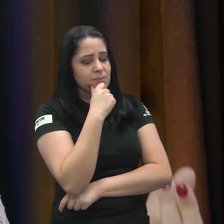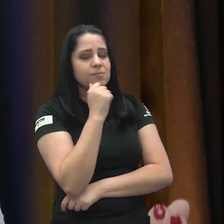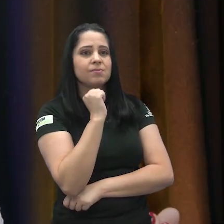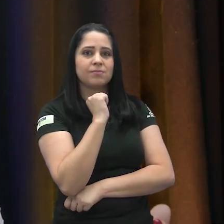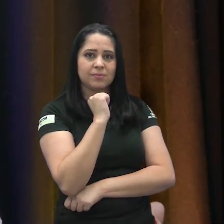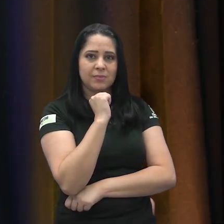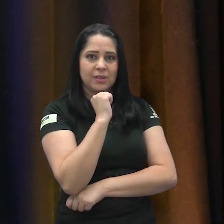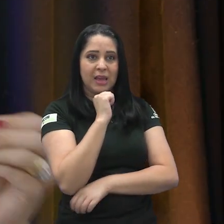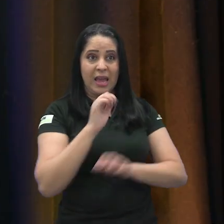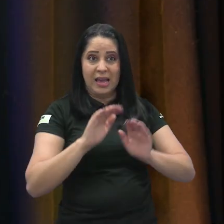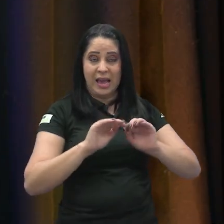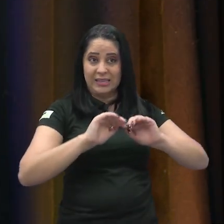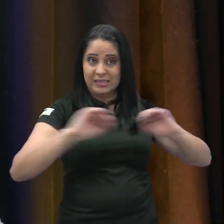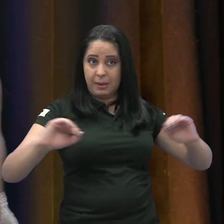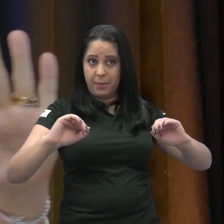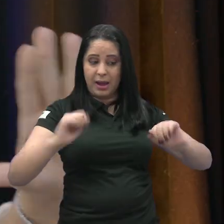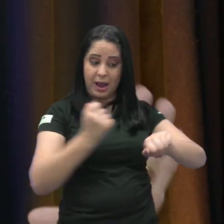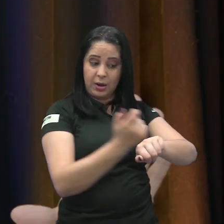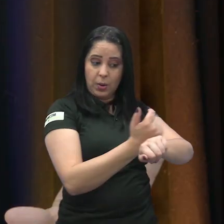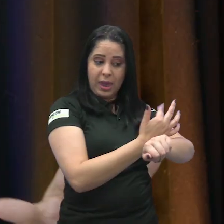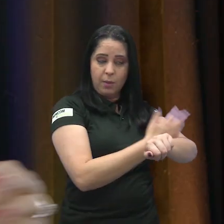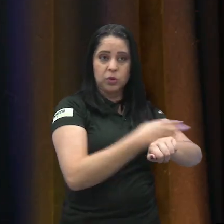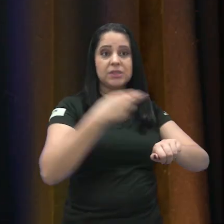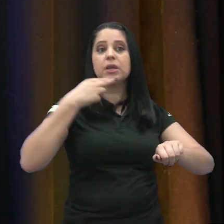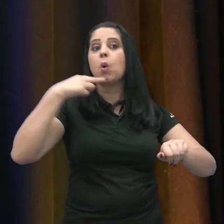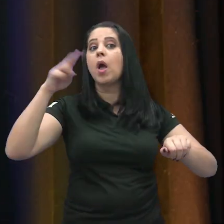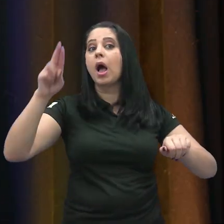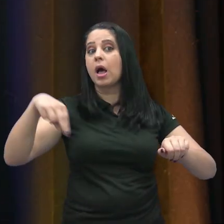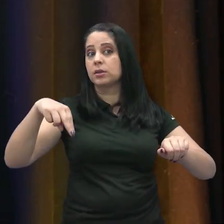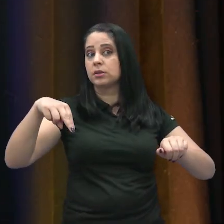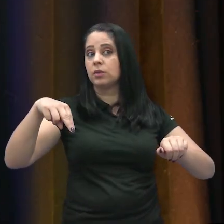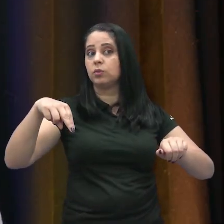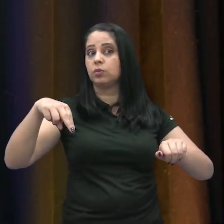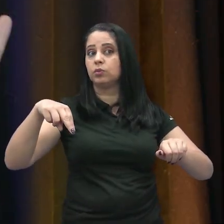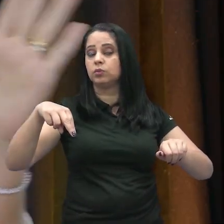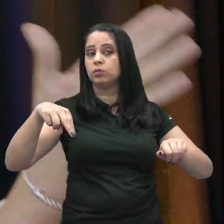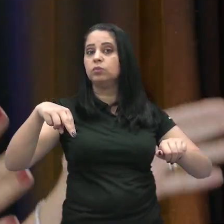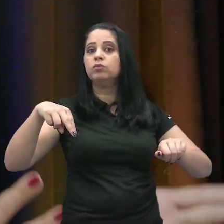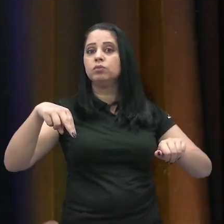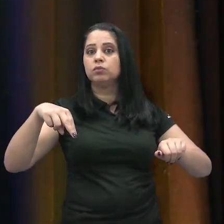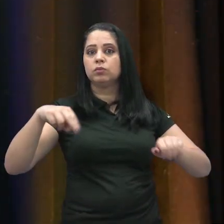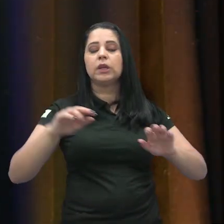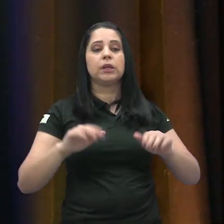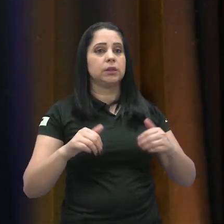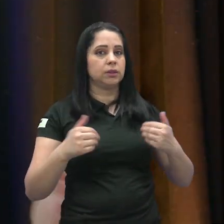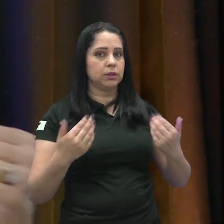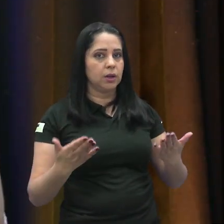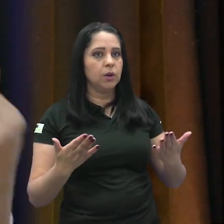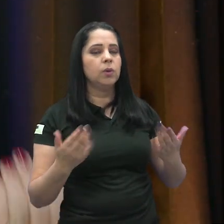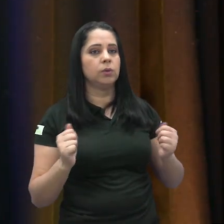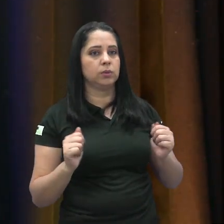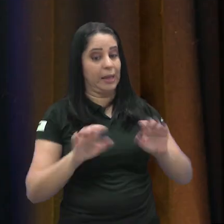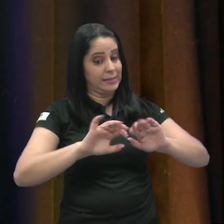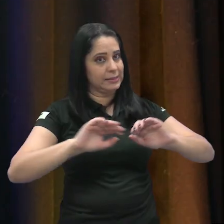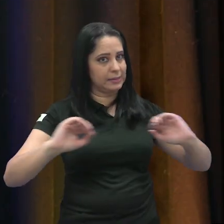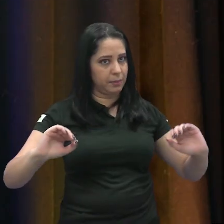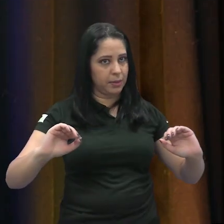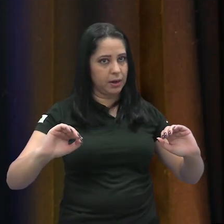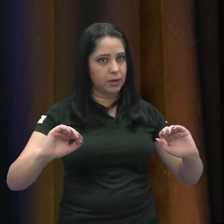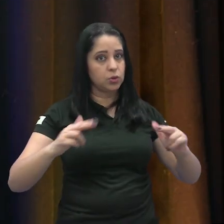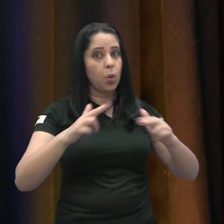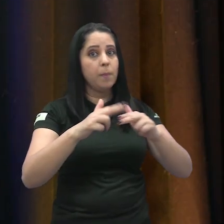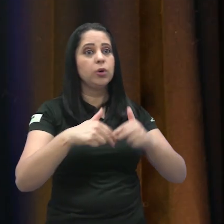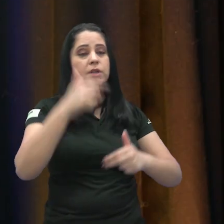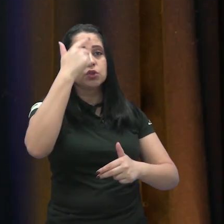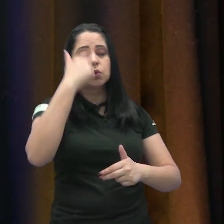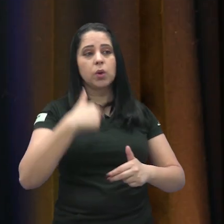também racional, separando a emoção da razão, sentindo, entendendo, mas espera aí, deixa eu pensar racionalmente. E tudo isso fez